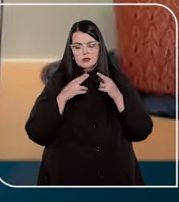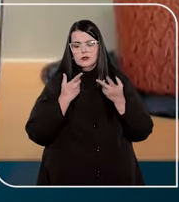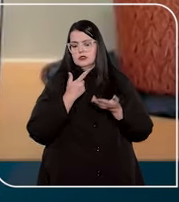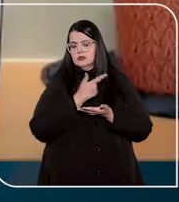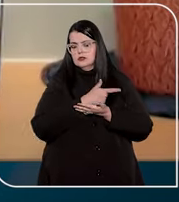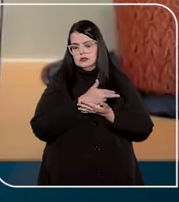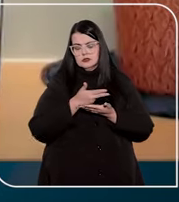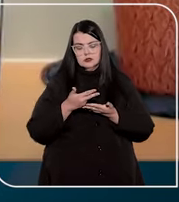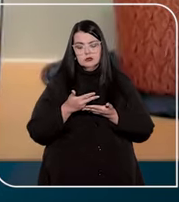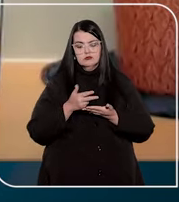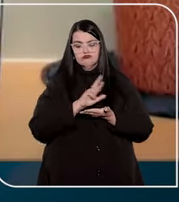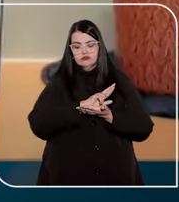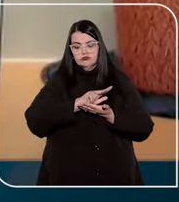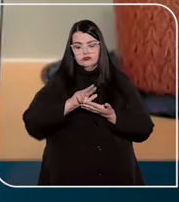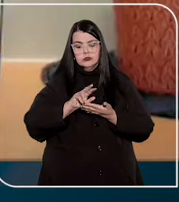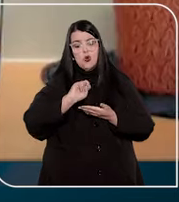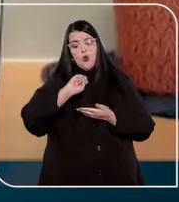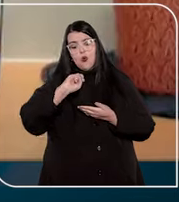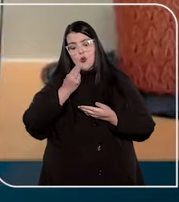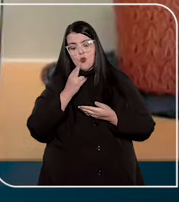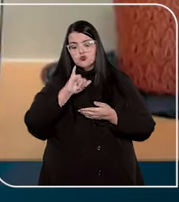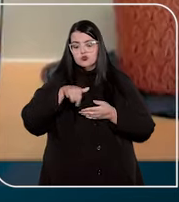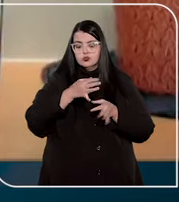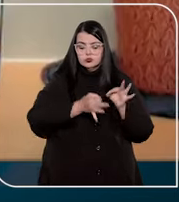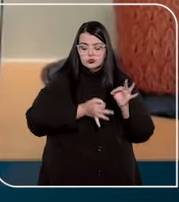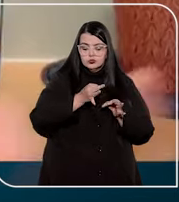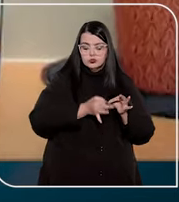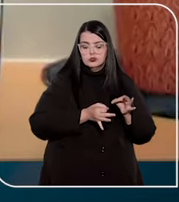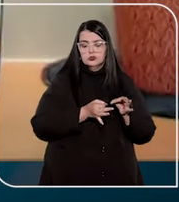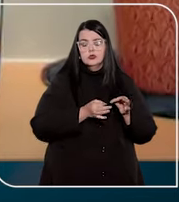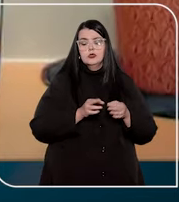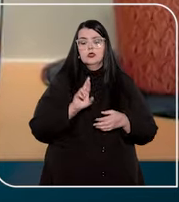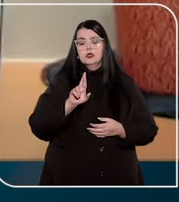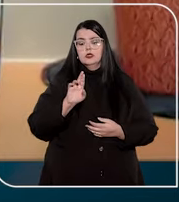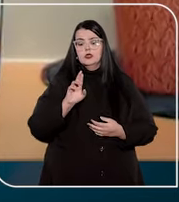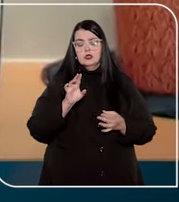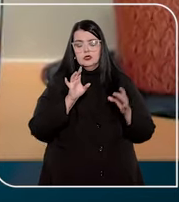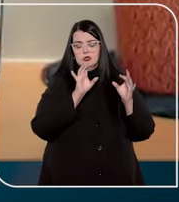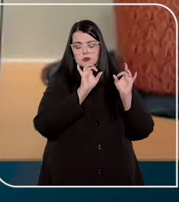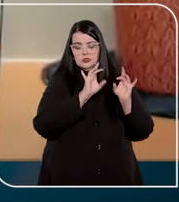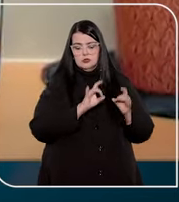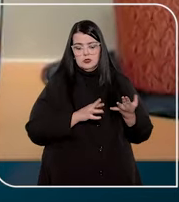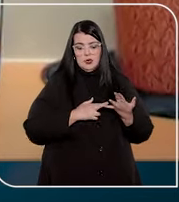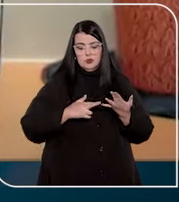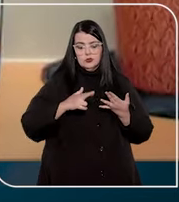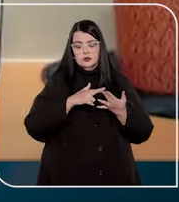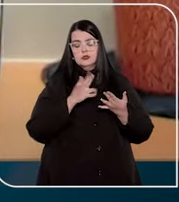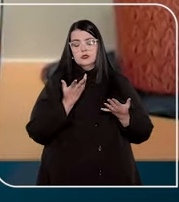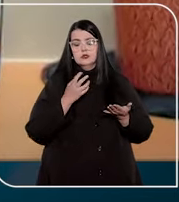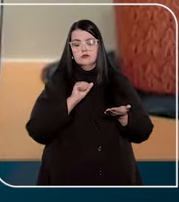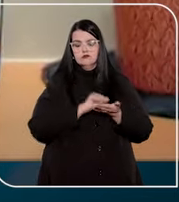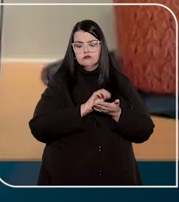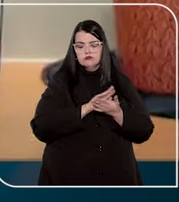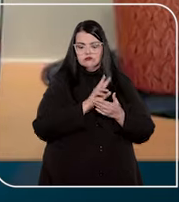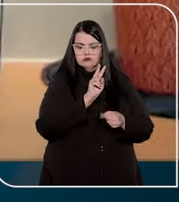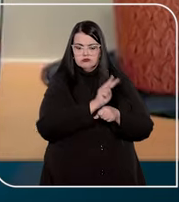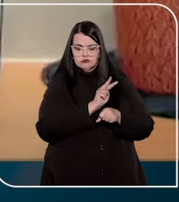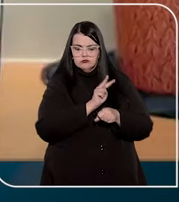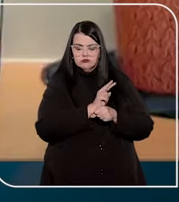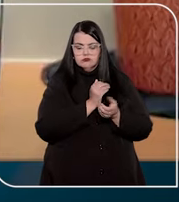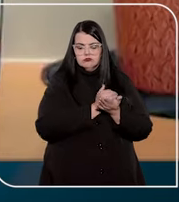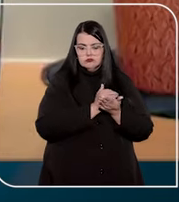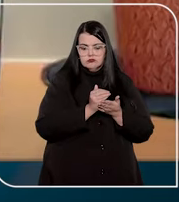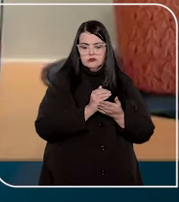competência, ou às vezes ele julga o recurso especial, que é o mais comum, um recurso ordinário, um mandado de segurança, um recurso ordinário, em